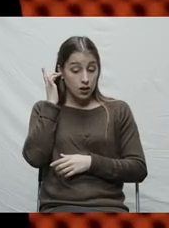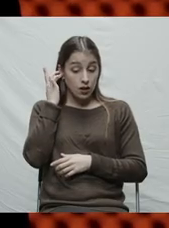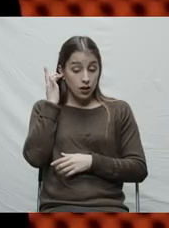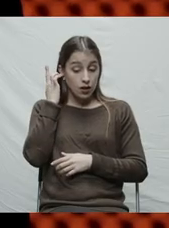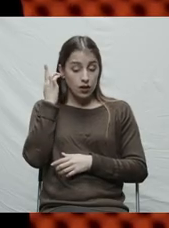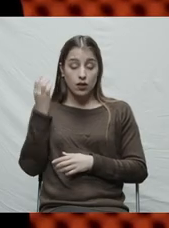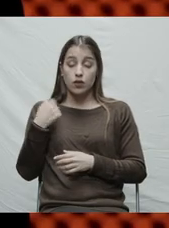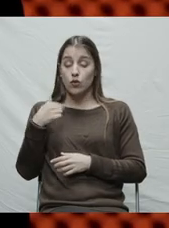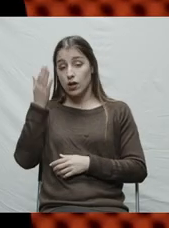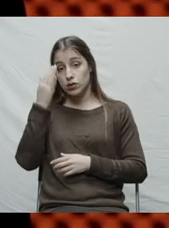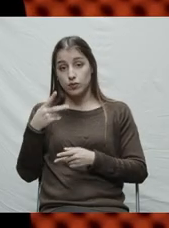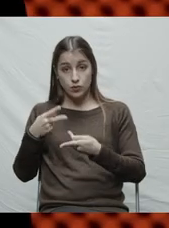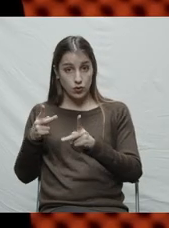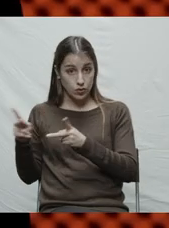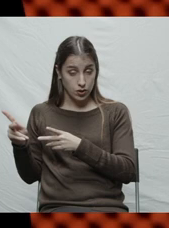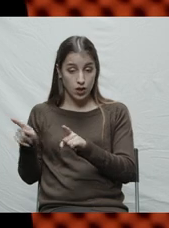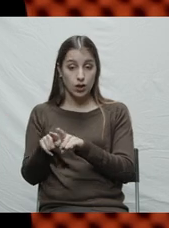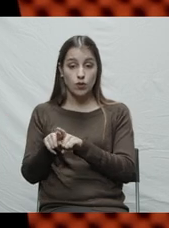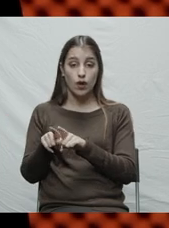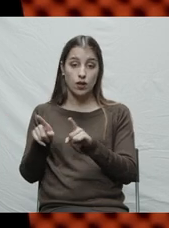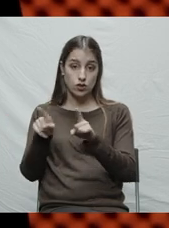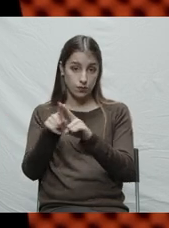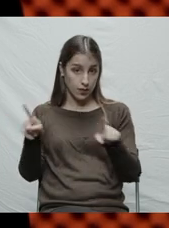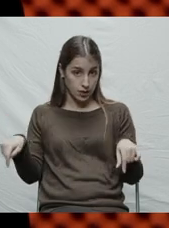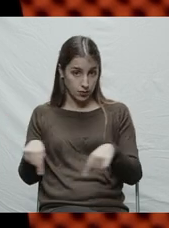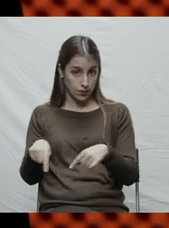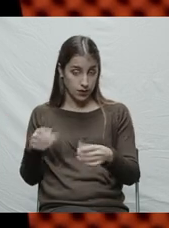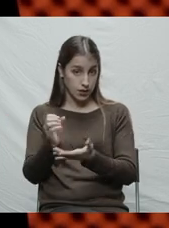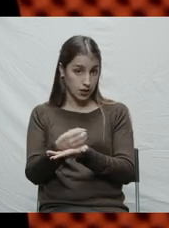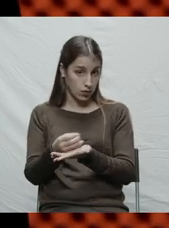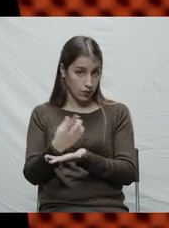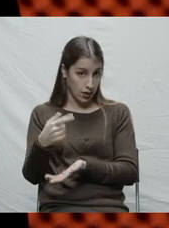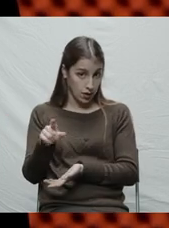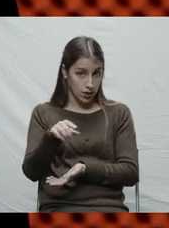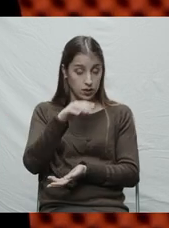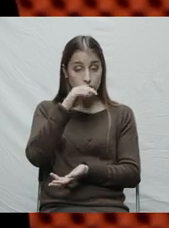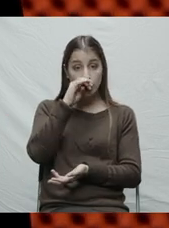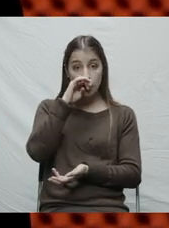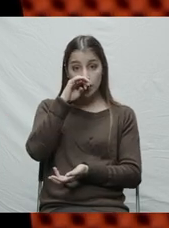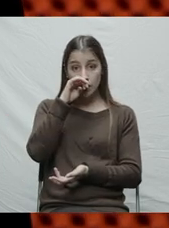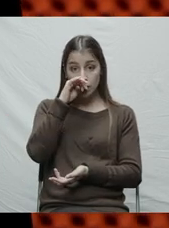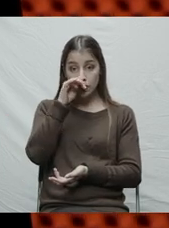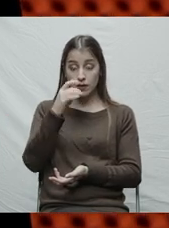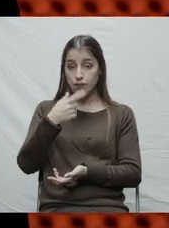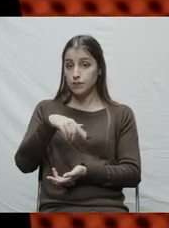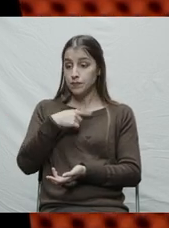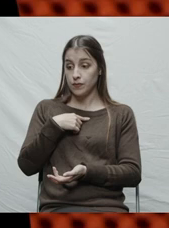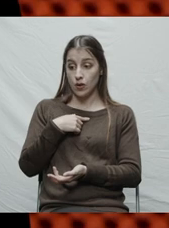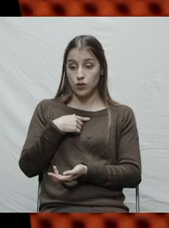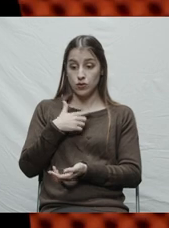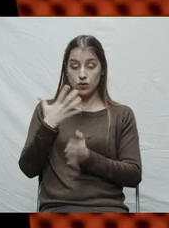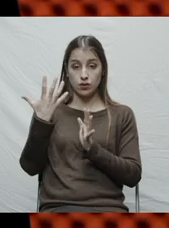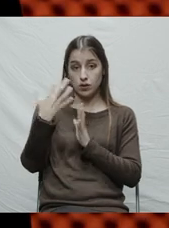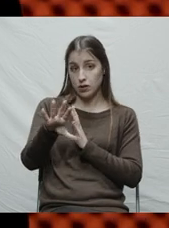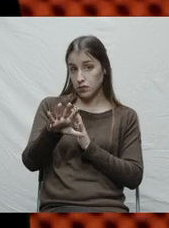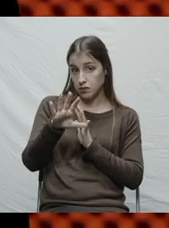metodologia passa por ir para um espaço vazio. Ou seja, aquilo que nós trazemos e está lá, sine